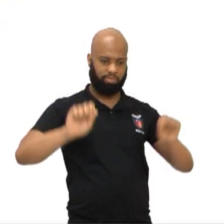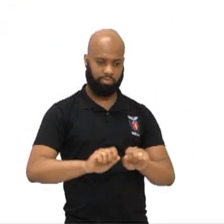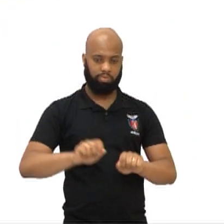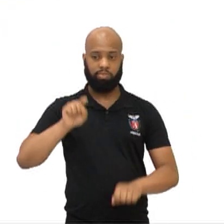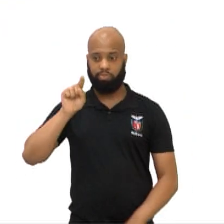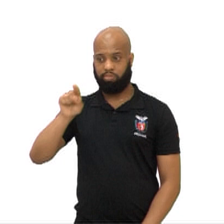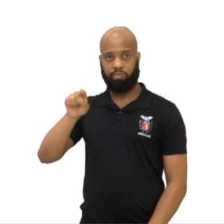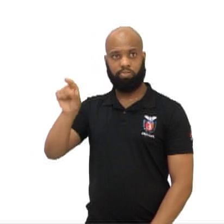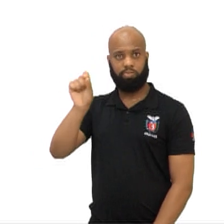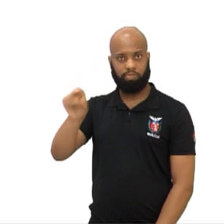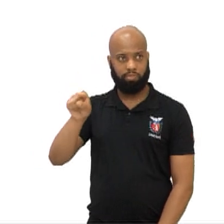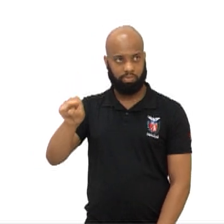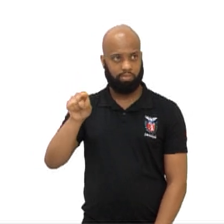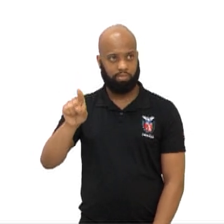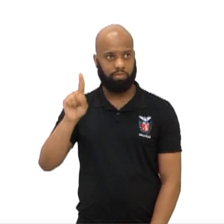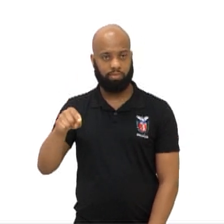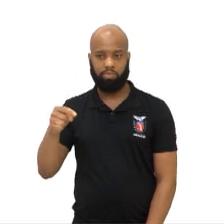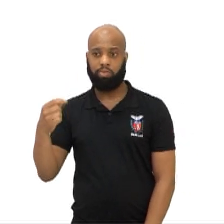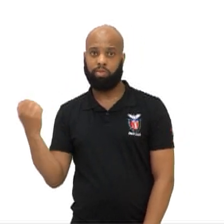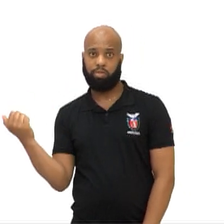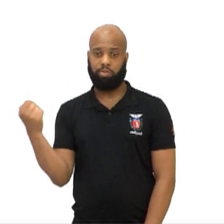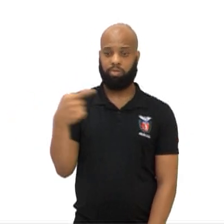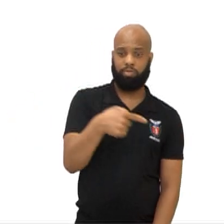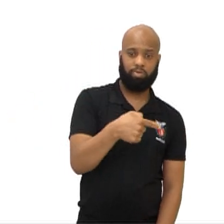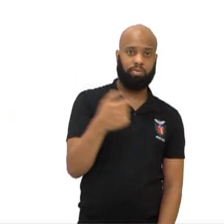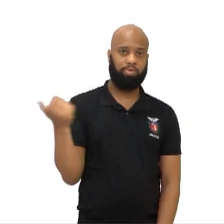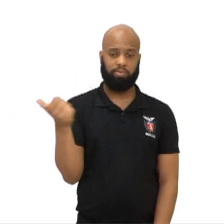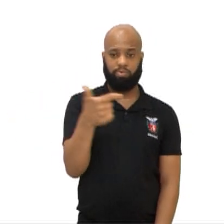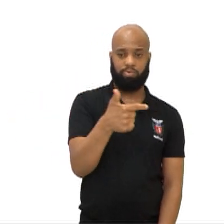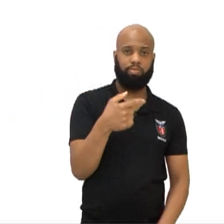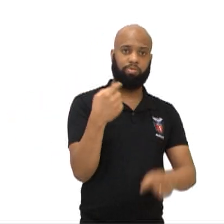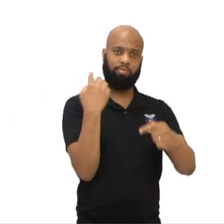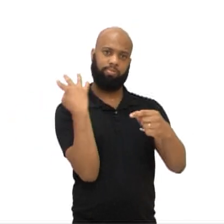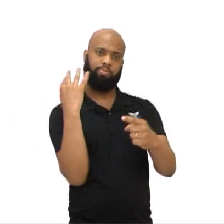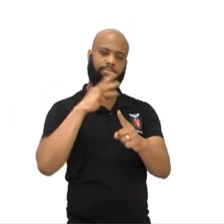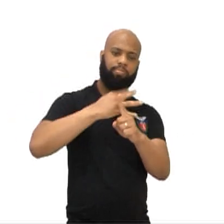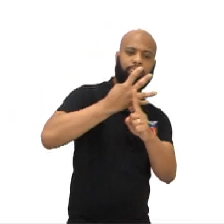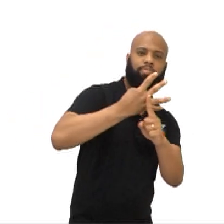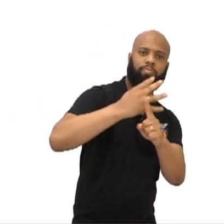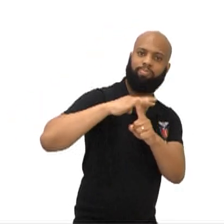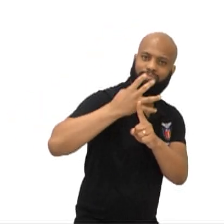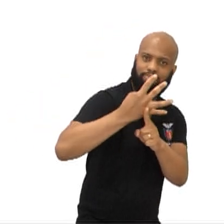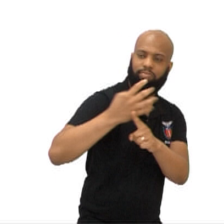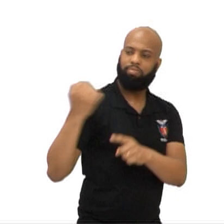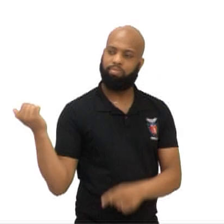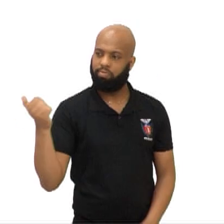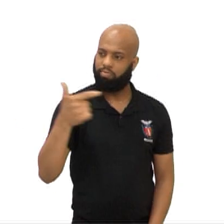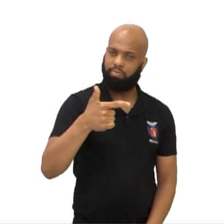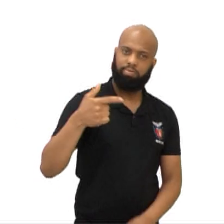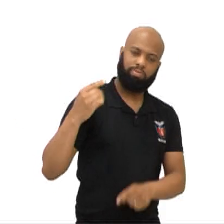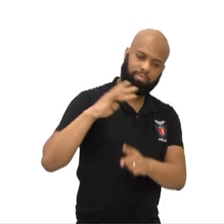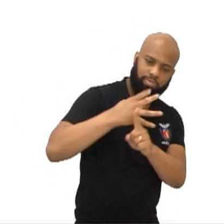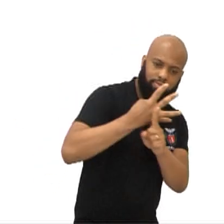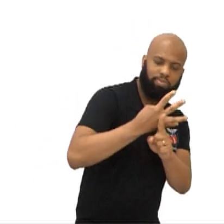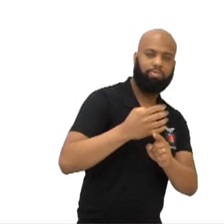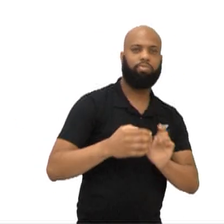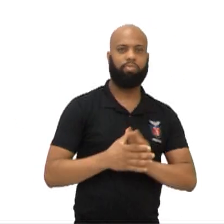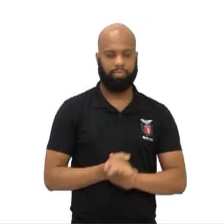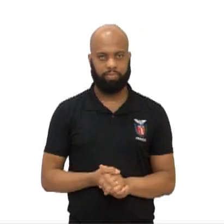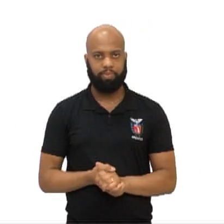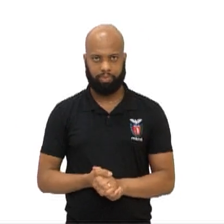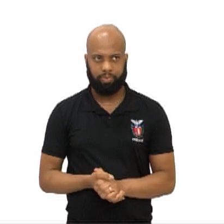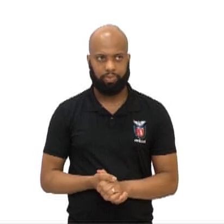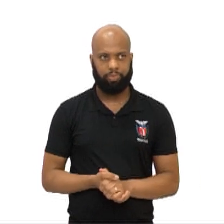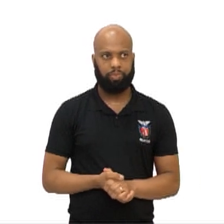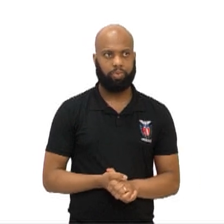retângulo 2 é 4 vezes maior que a área do retângulo 1. Beleza, gente?